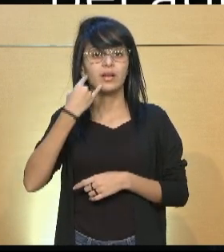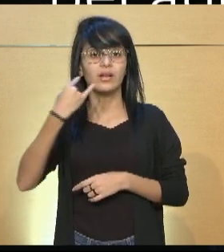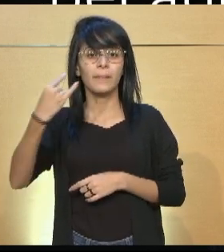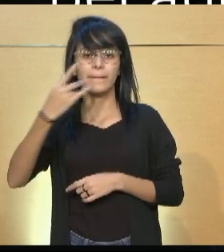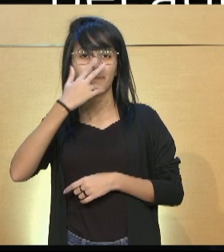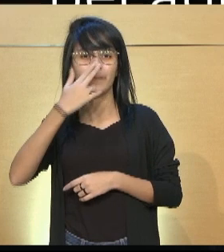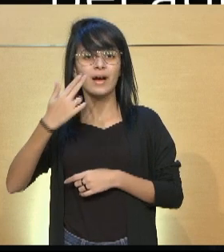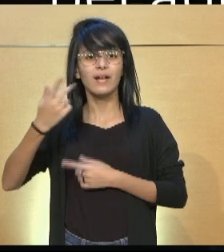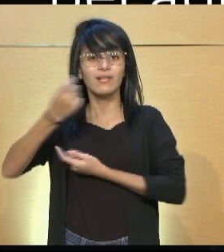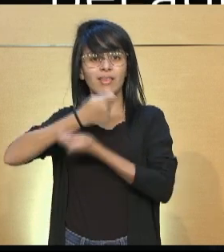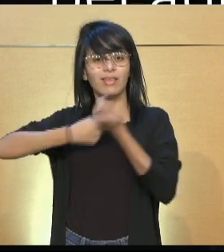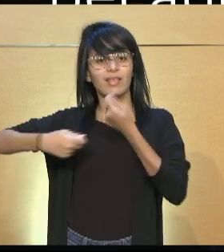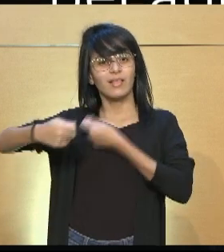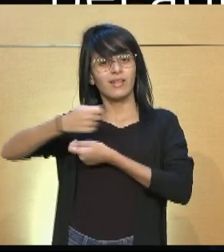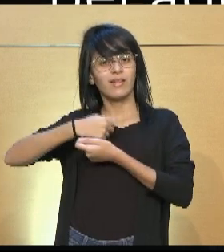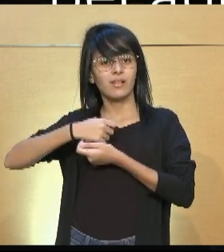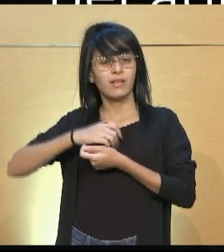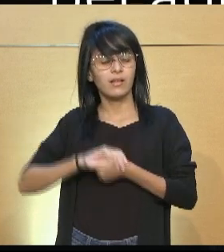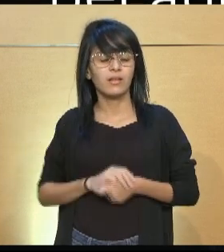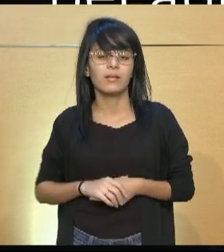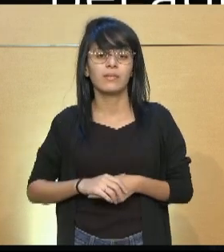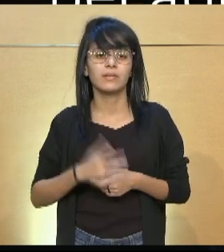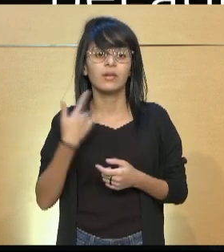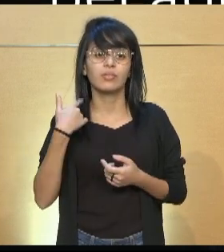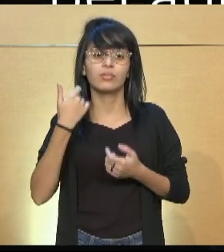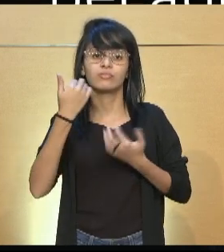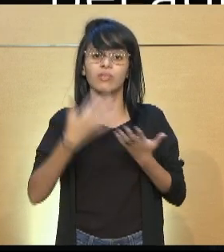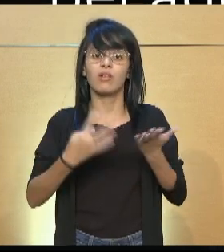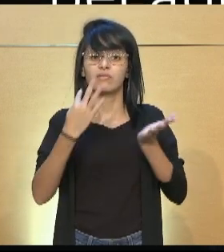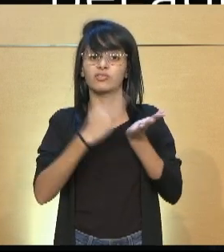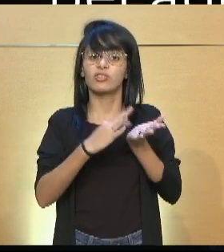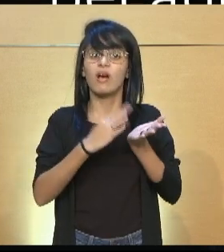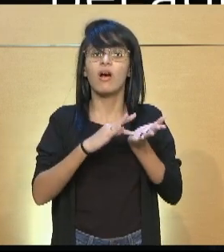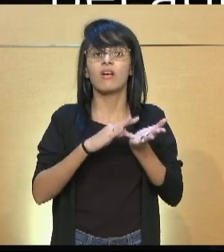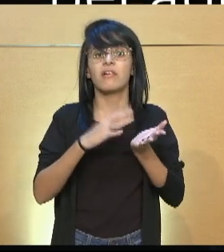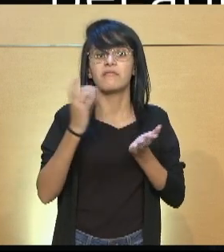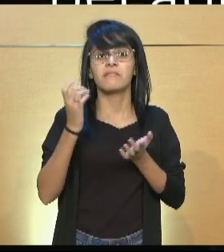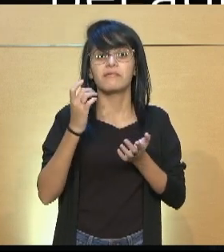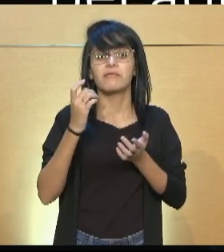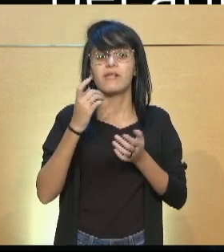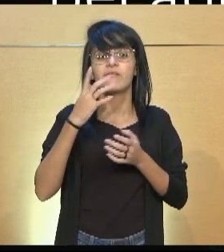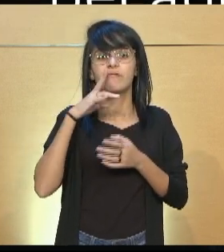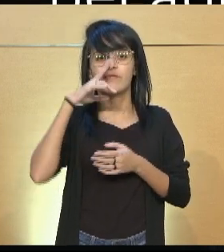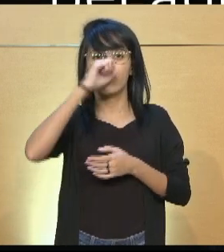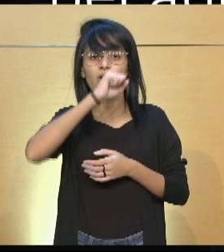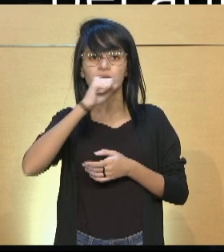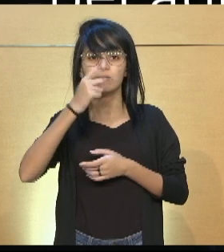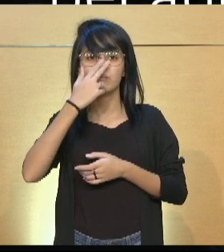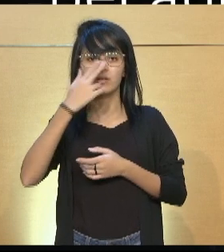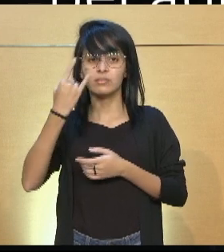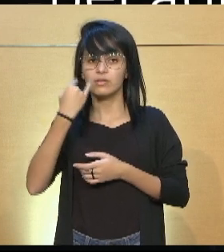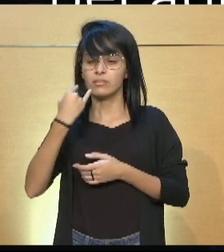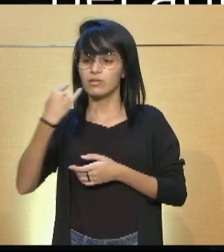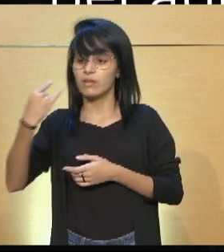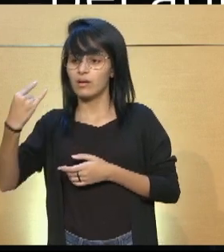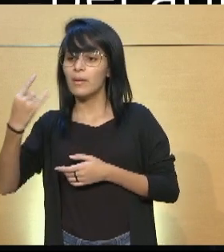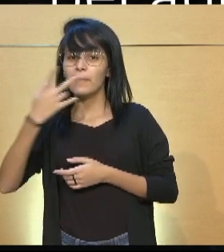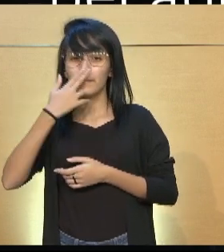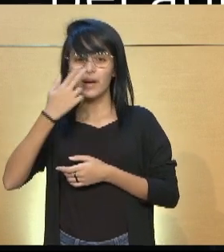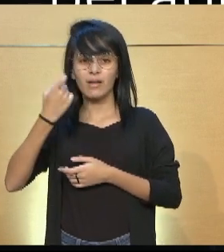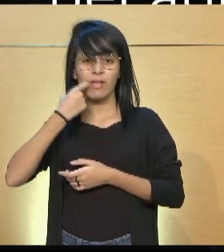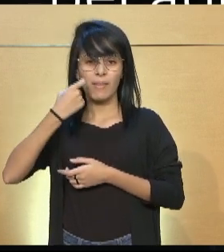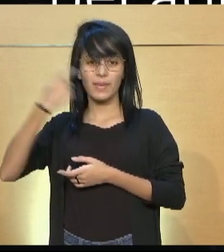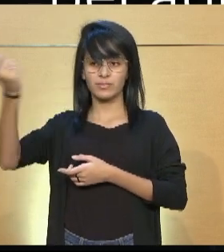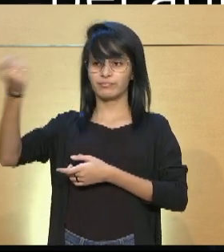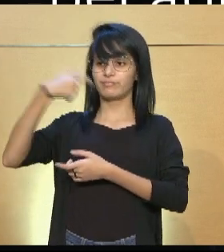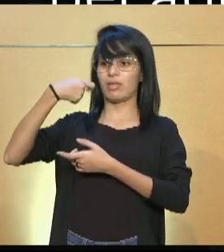rede. Então as figuras de Tiago são muito fortes. Rede, isca, é seduzido por uma isca.